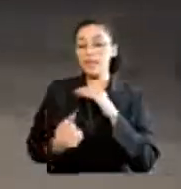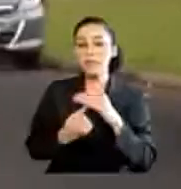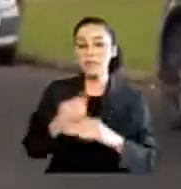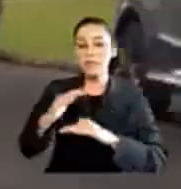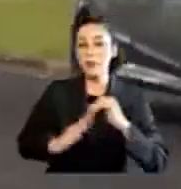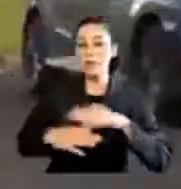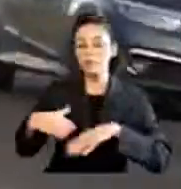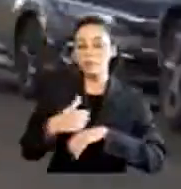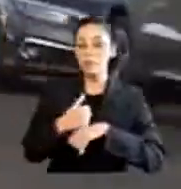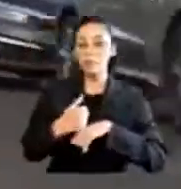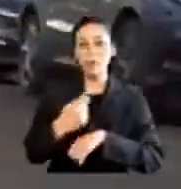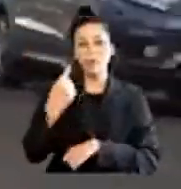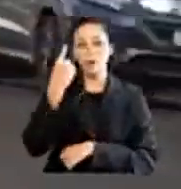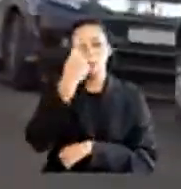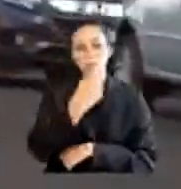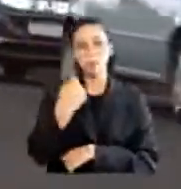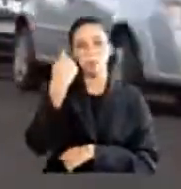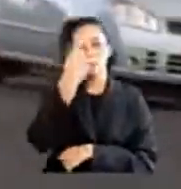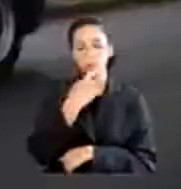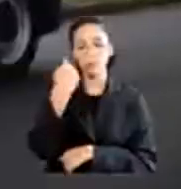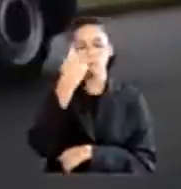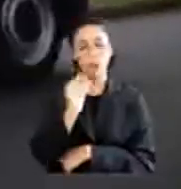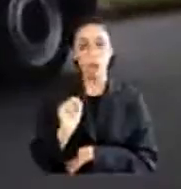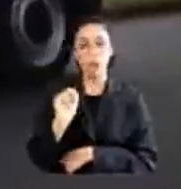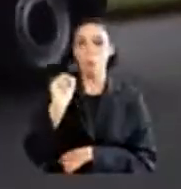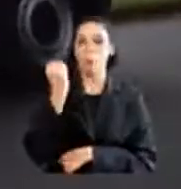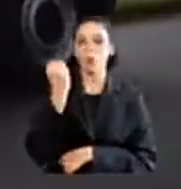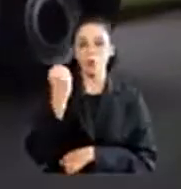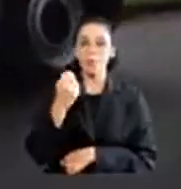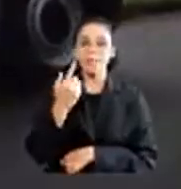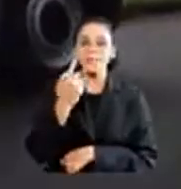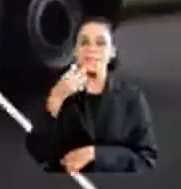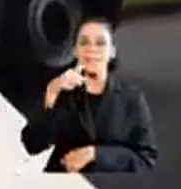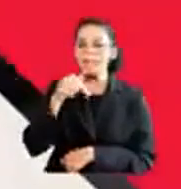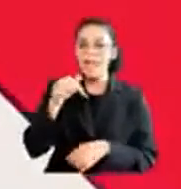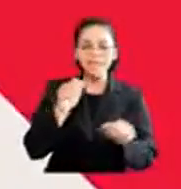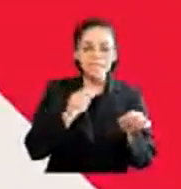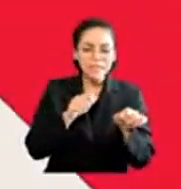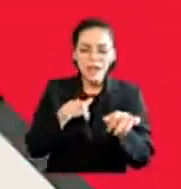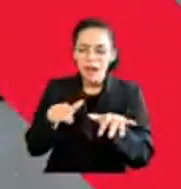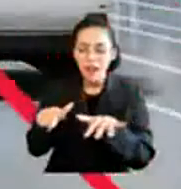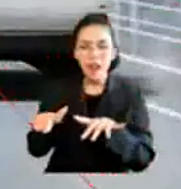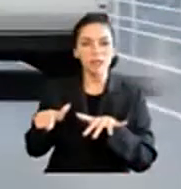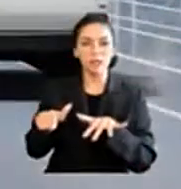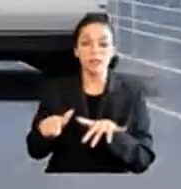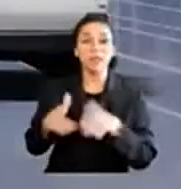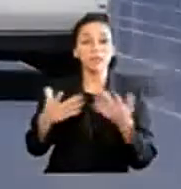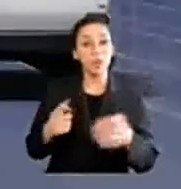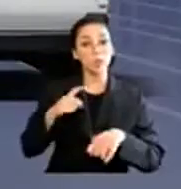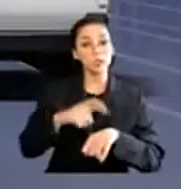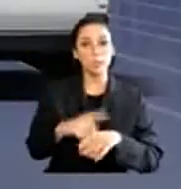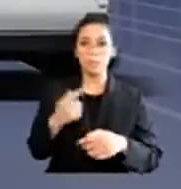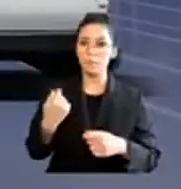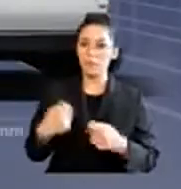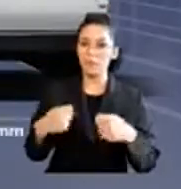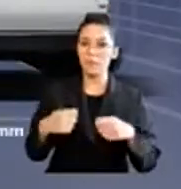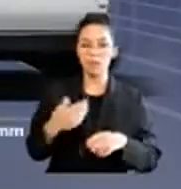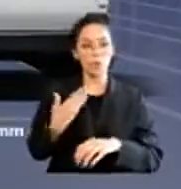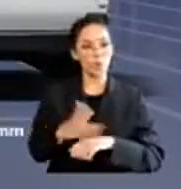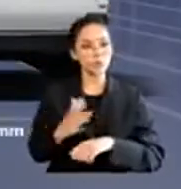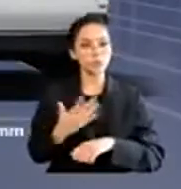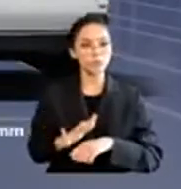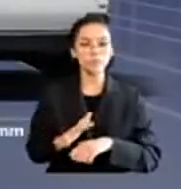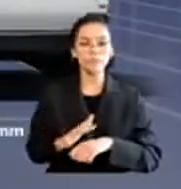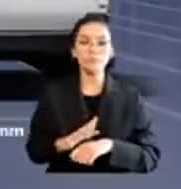dia, 7 dias por semana. E esse tempo precisa ser extremamente produtivo. O novo Fiat Scudo é o carro compacto